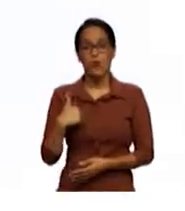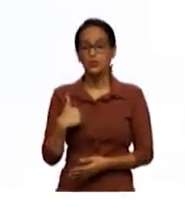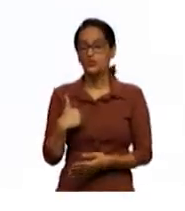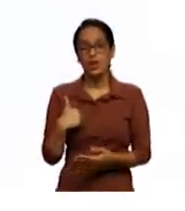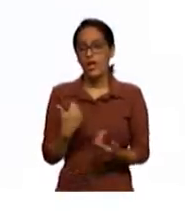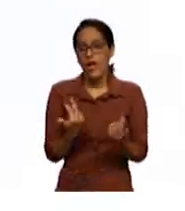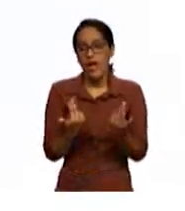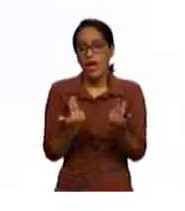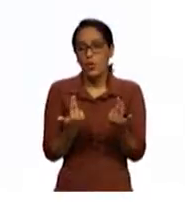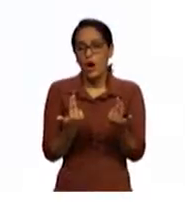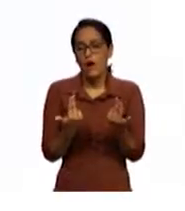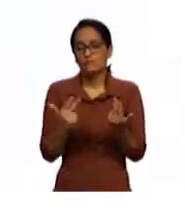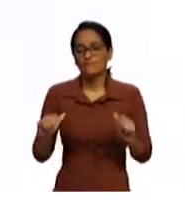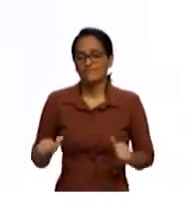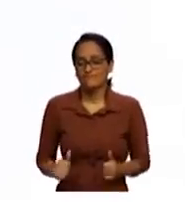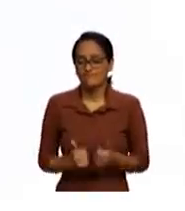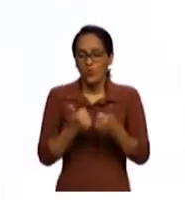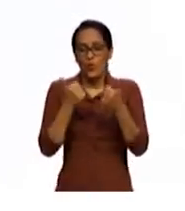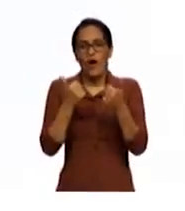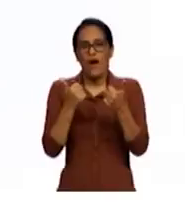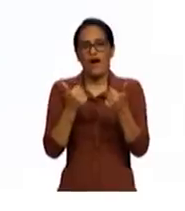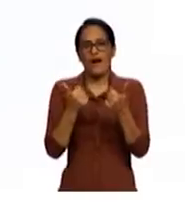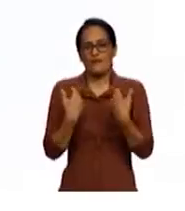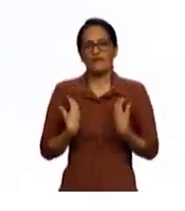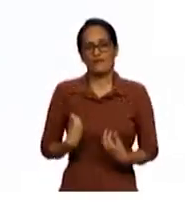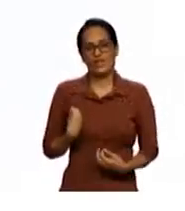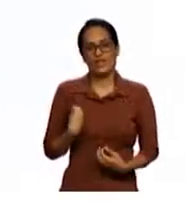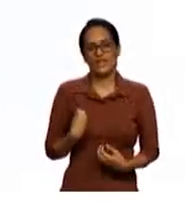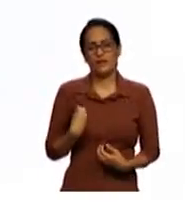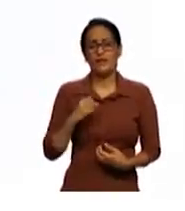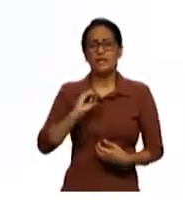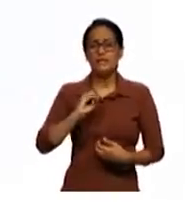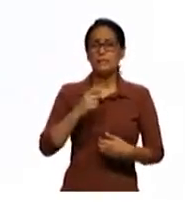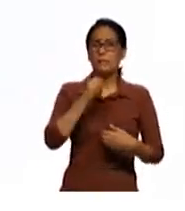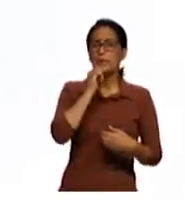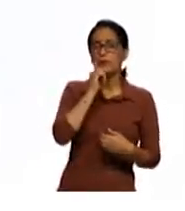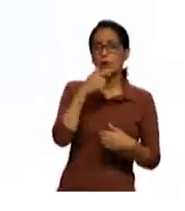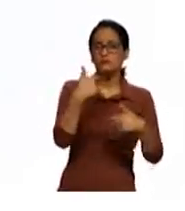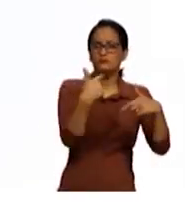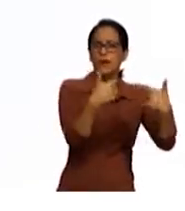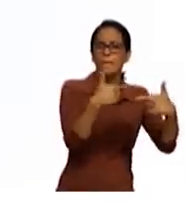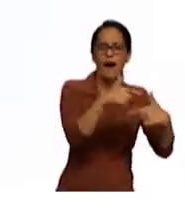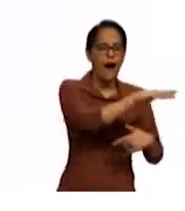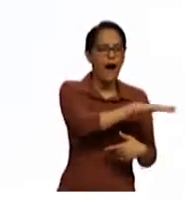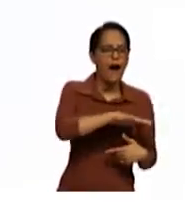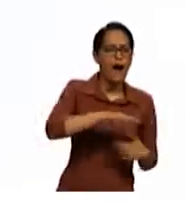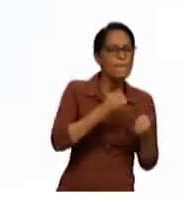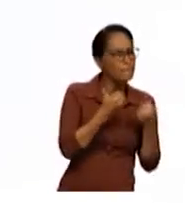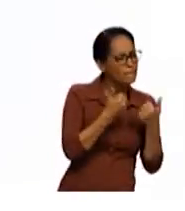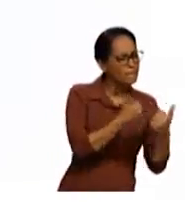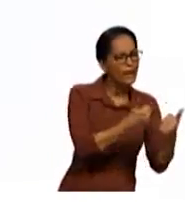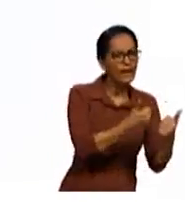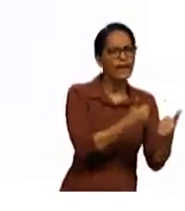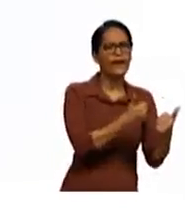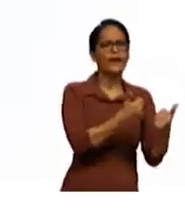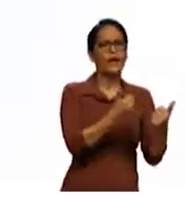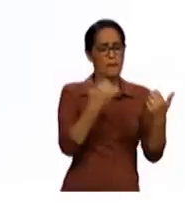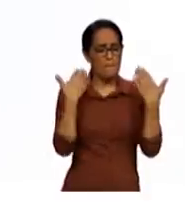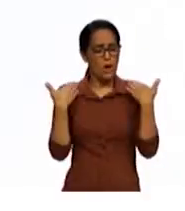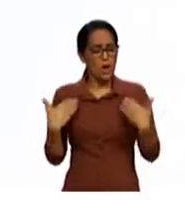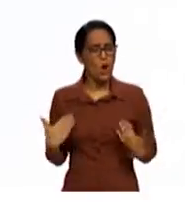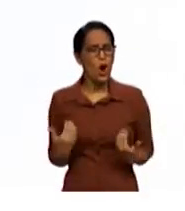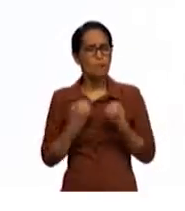sinônimo de qualidade de vida. Se eu tenho uma saúde profissional, eu trabalho em um ambiente sadio, eu tenho uma saúde